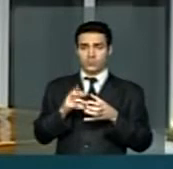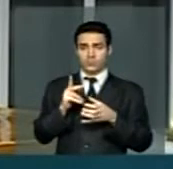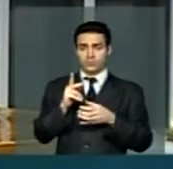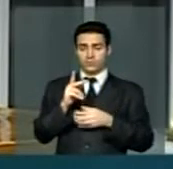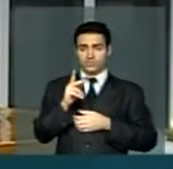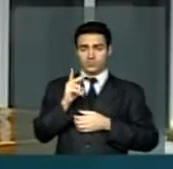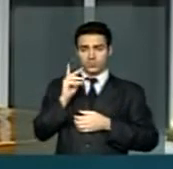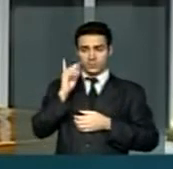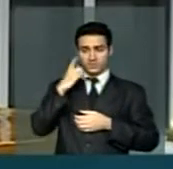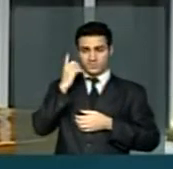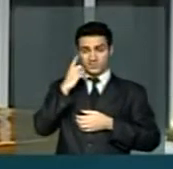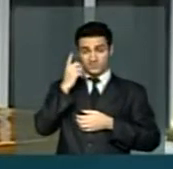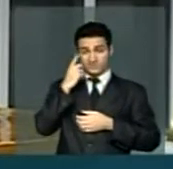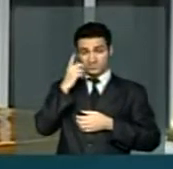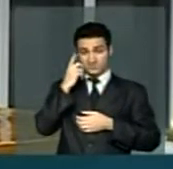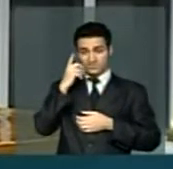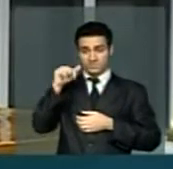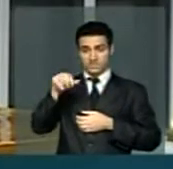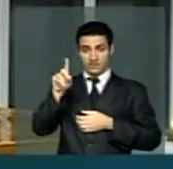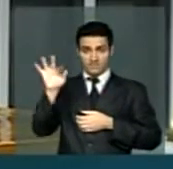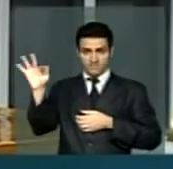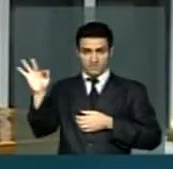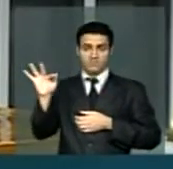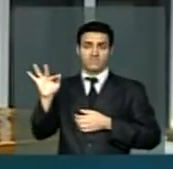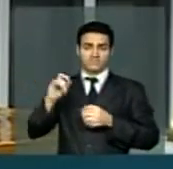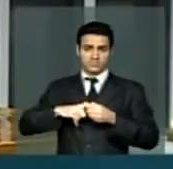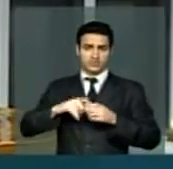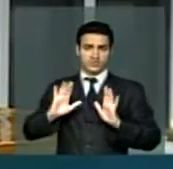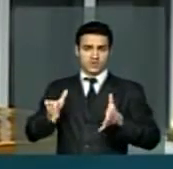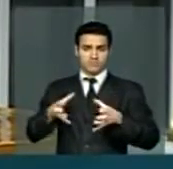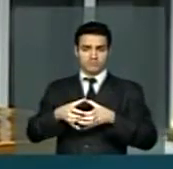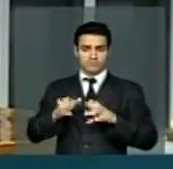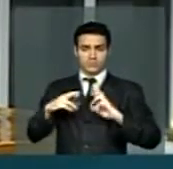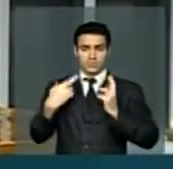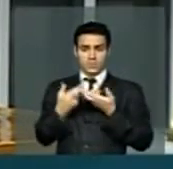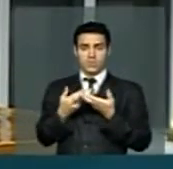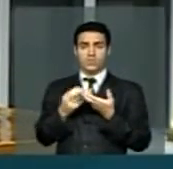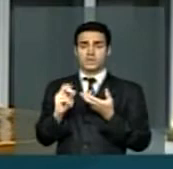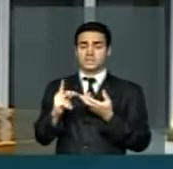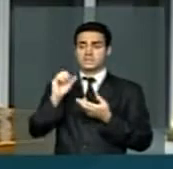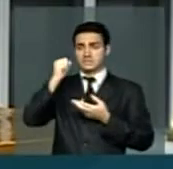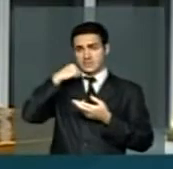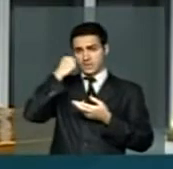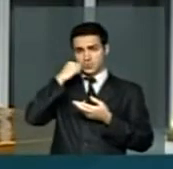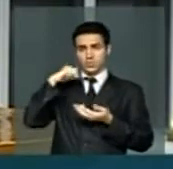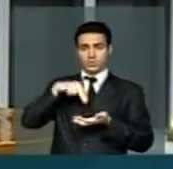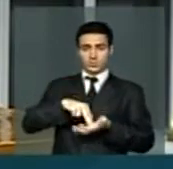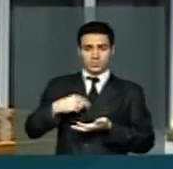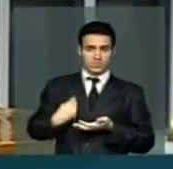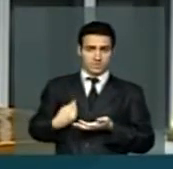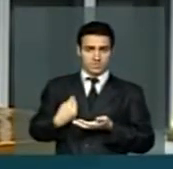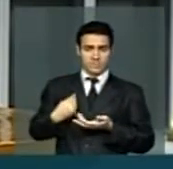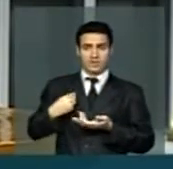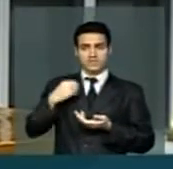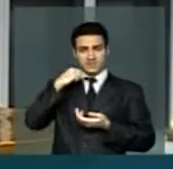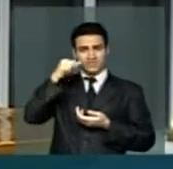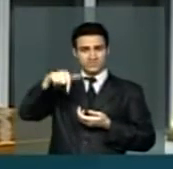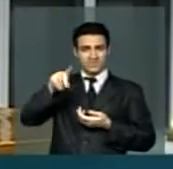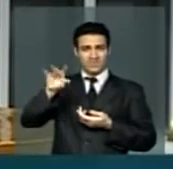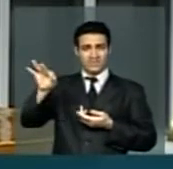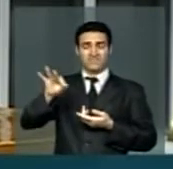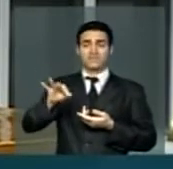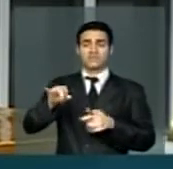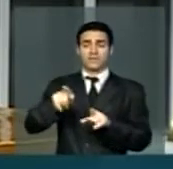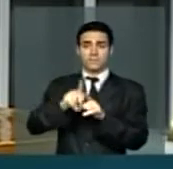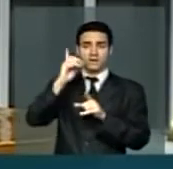dos parlamentares do Distrito Federal. Tivemos ali a presença de senadores, os nossos senadores, também